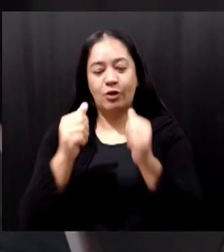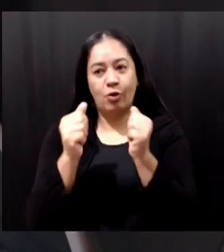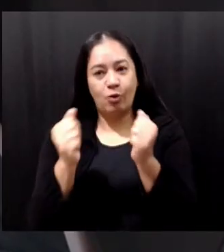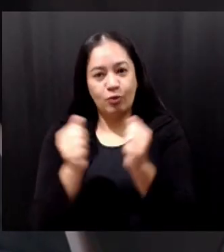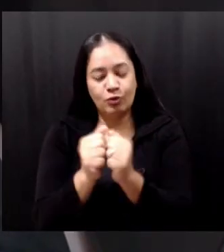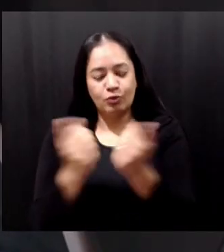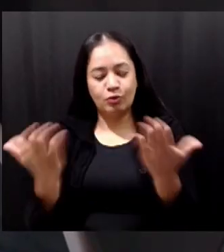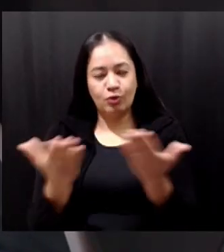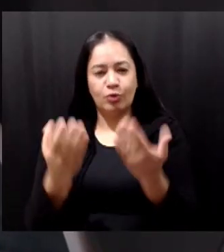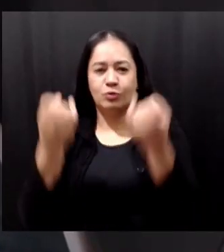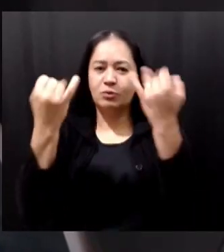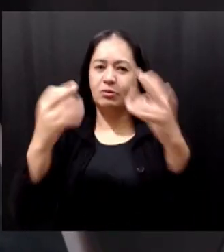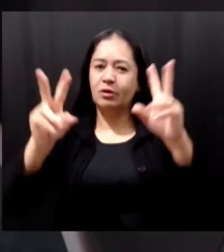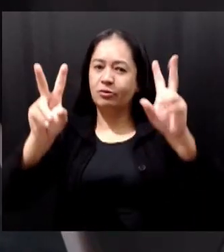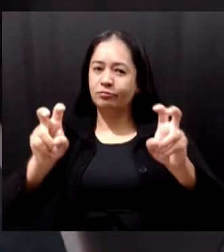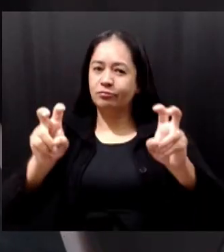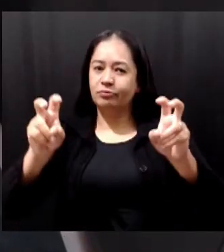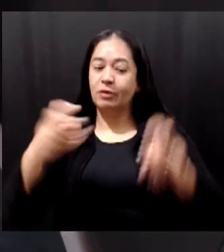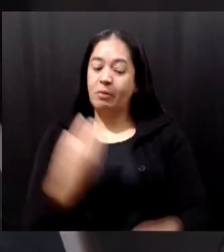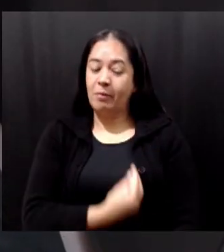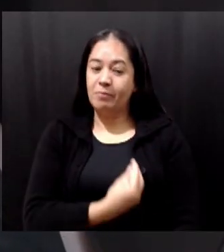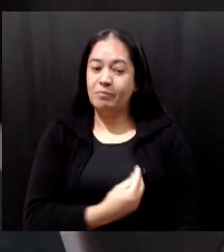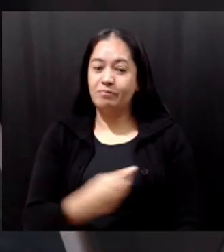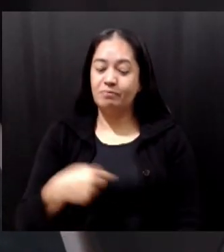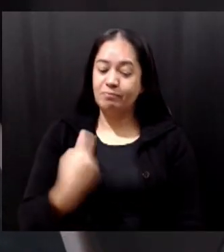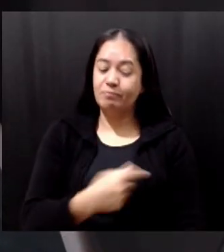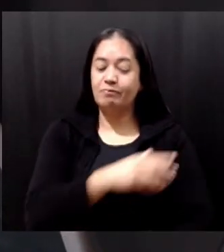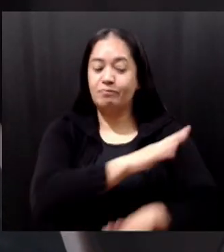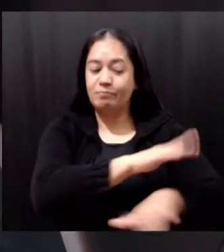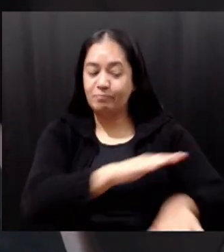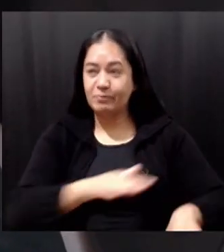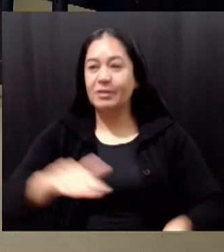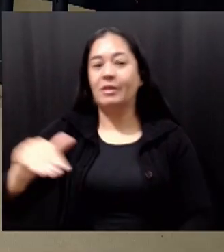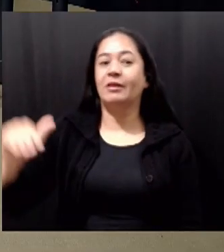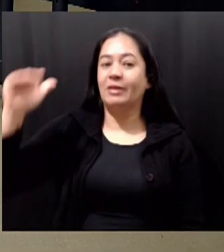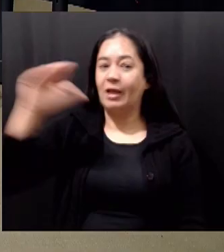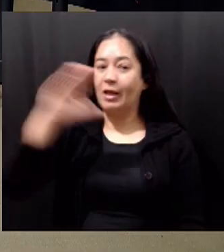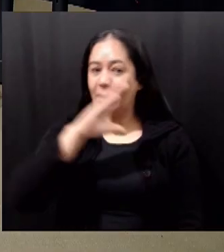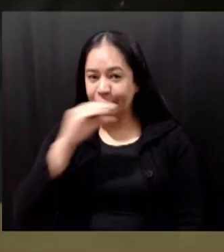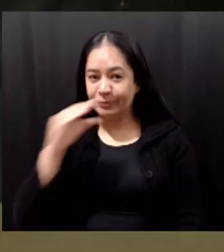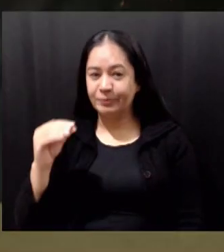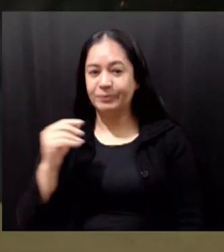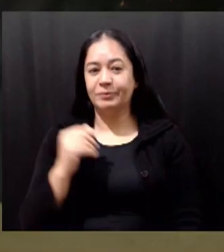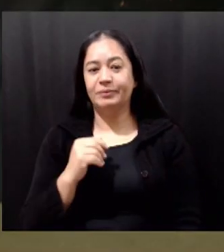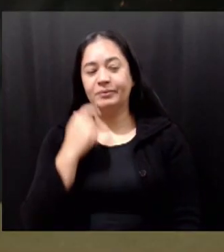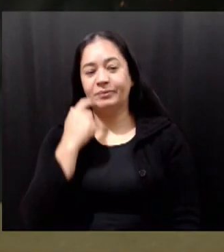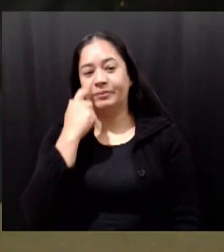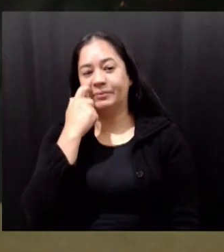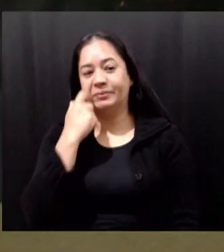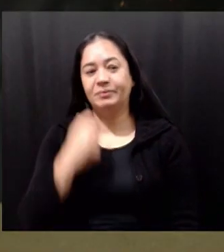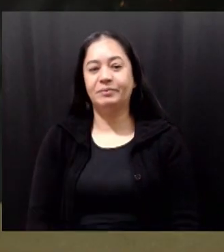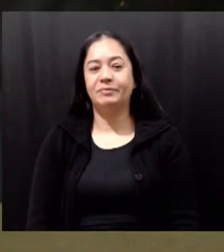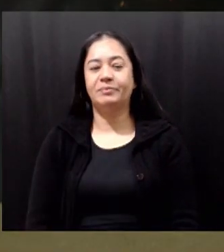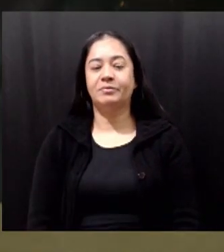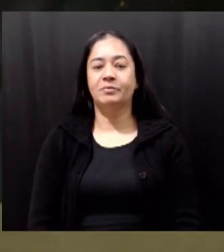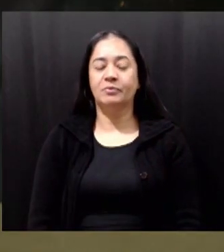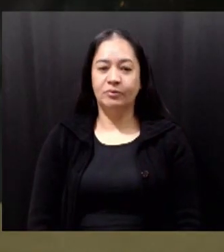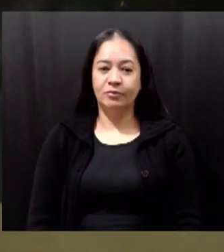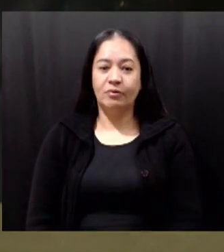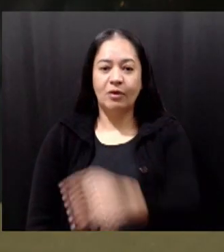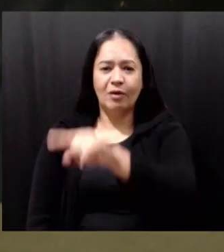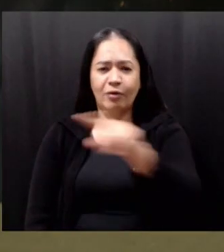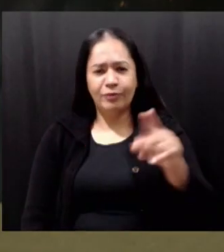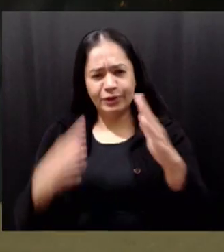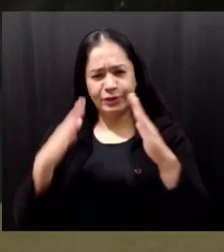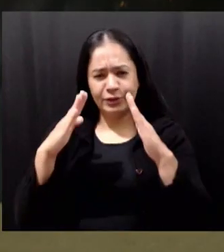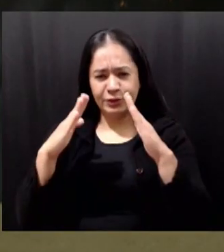nas nossas vidas, das nossas crianças, dos nossos adolescentes, não é mesmo? Vamos lá então, gente. Você aí de casa já viu